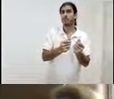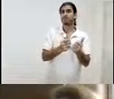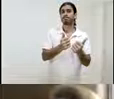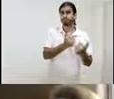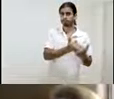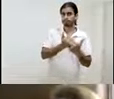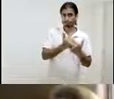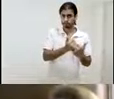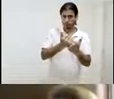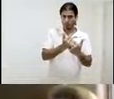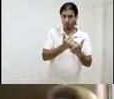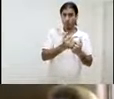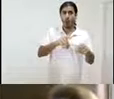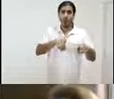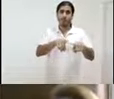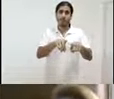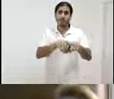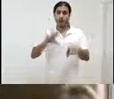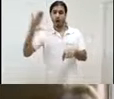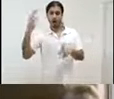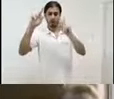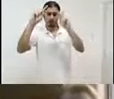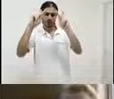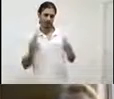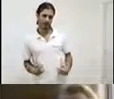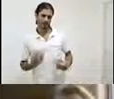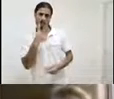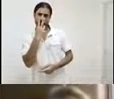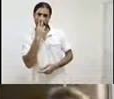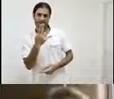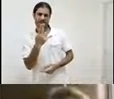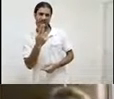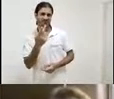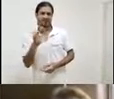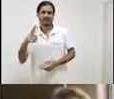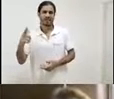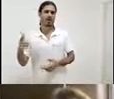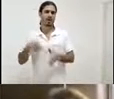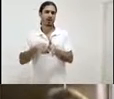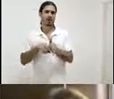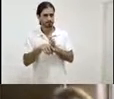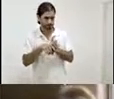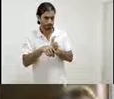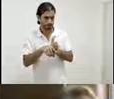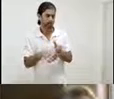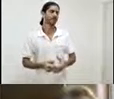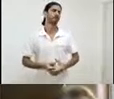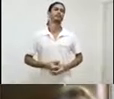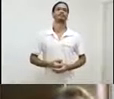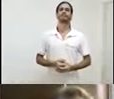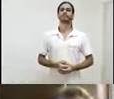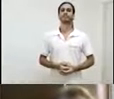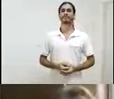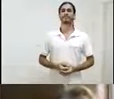pesquisa, não é? Então, nós temos aí... Eu trago um pouquinho, brevemente, um pouco essa